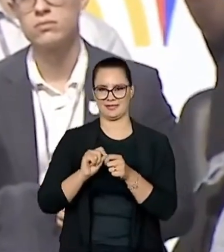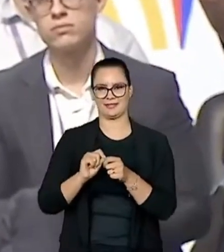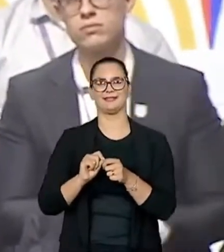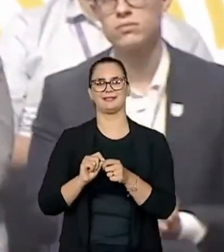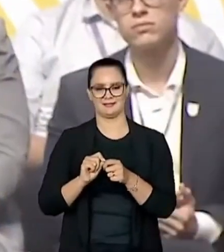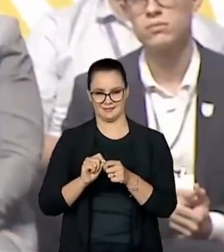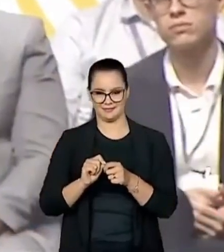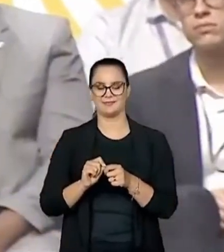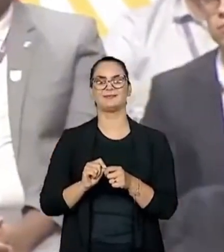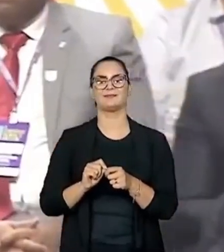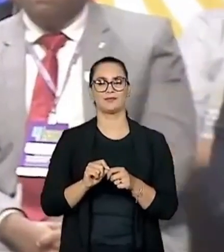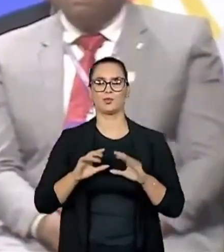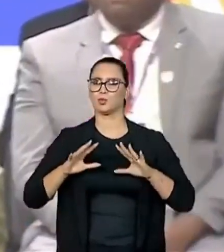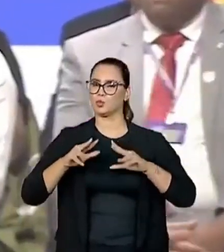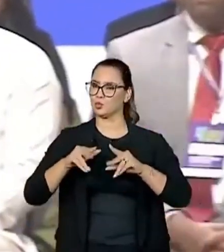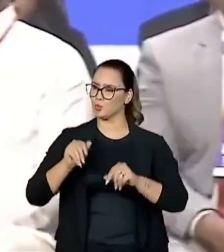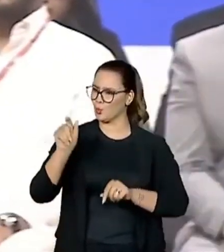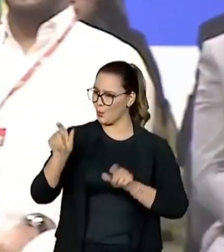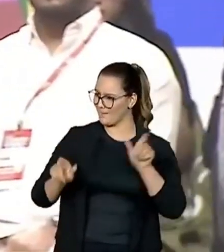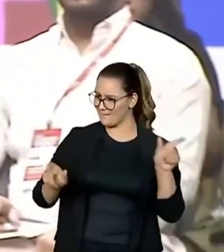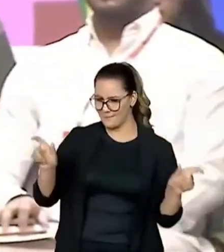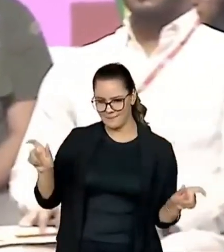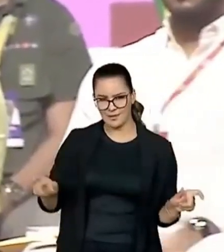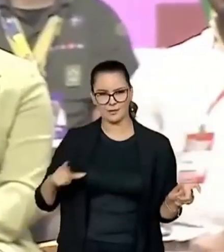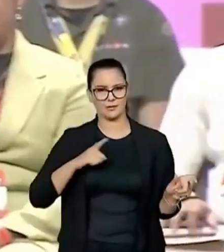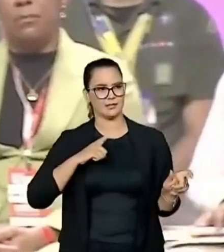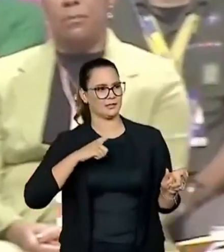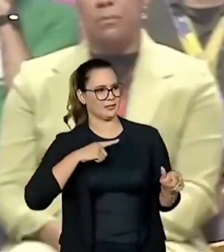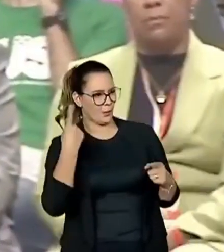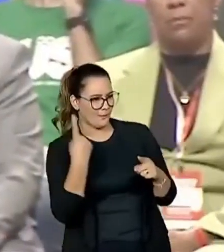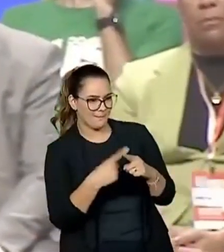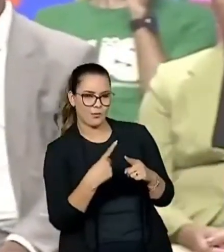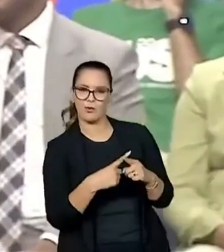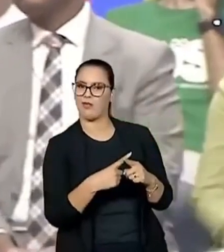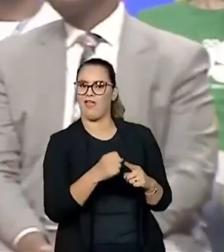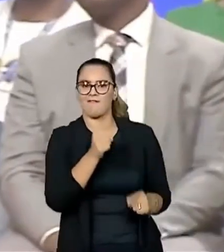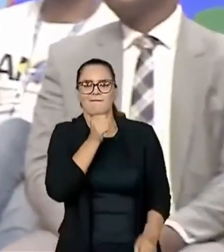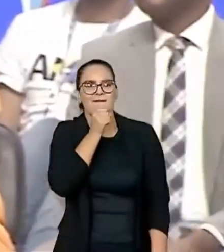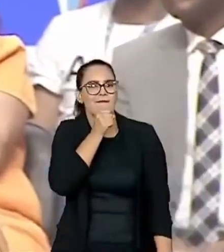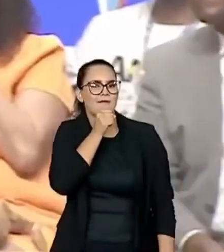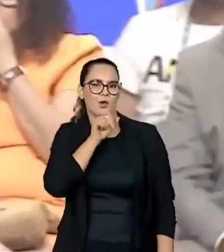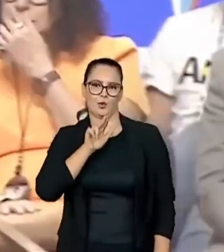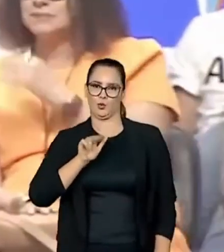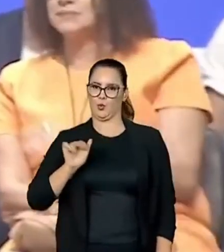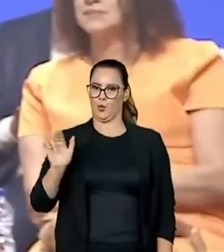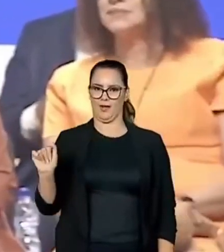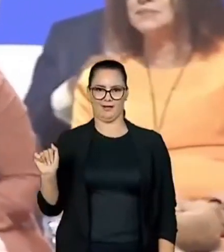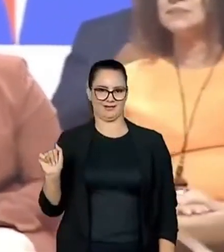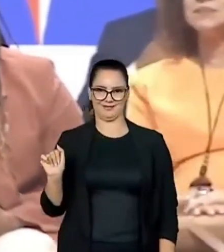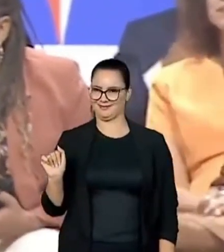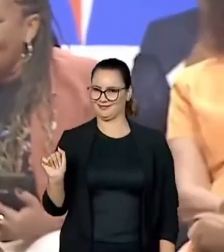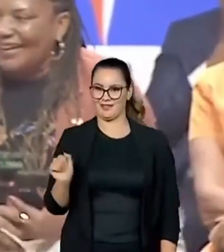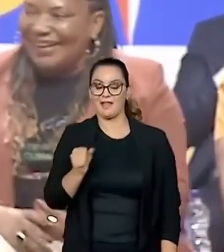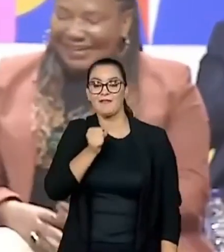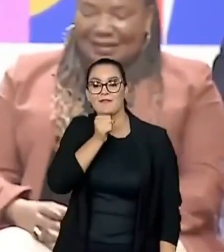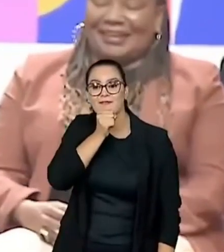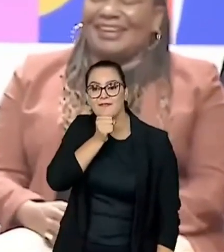crença de que todo ser humano que tem uma causa, ele não envelhece. O que envelhece